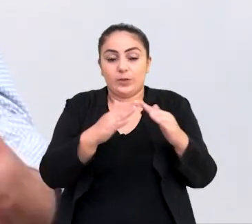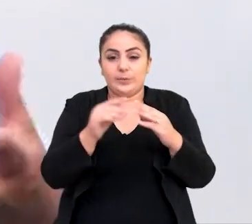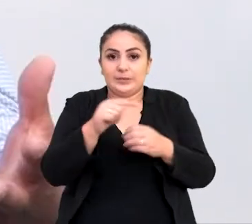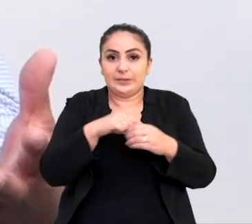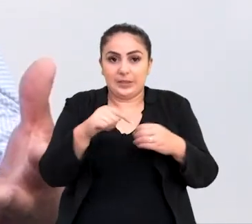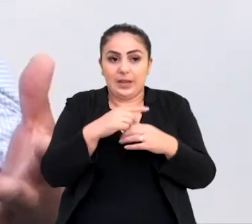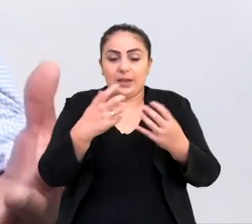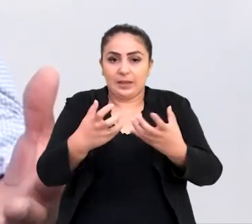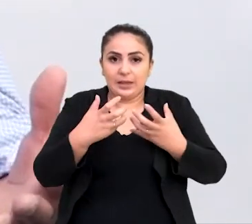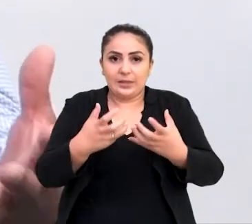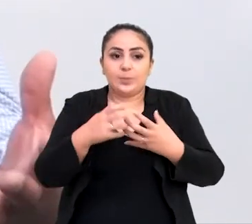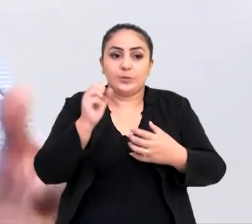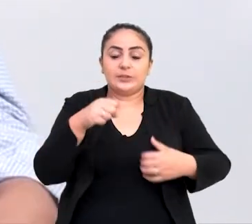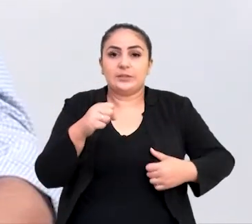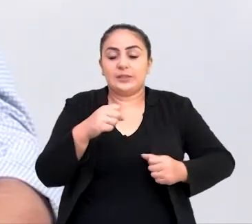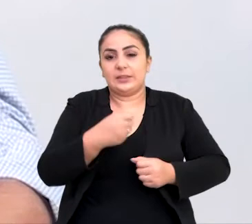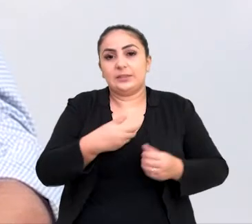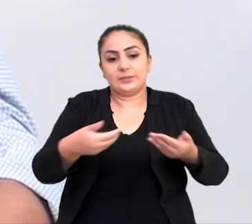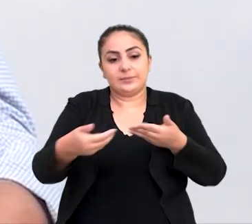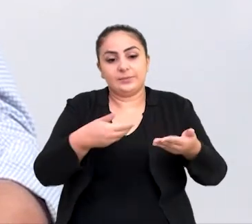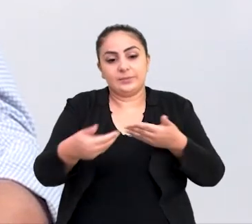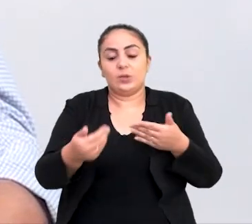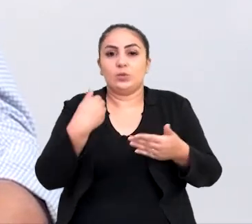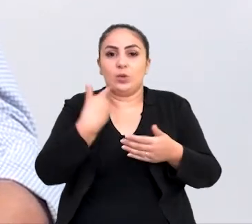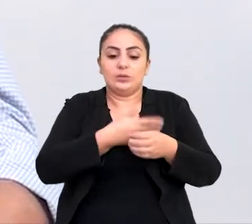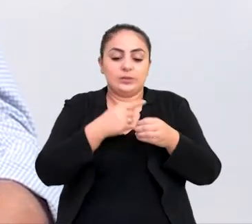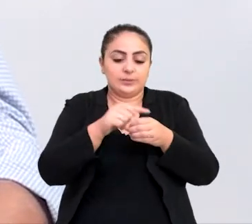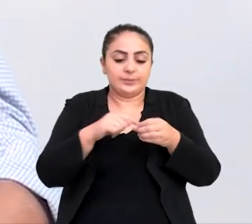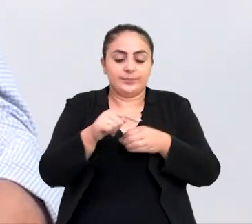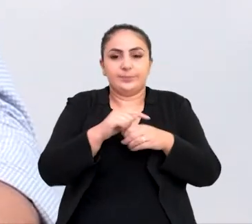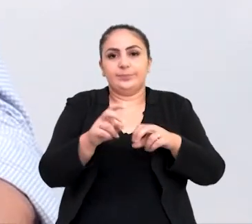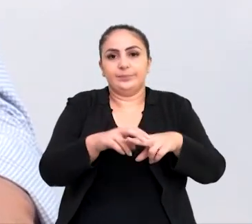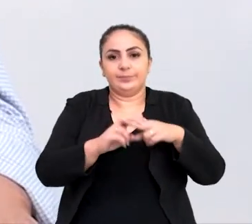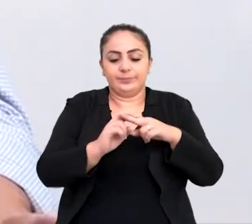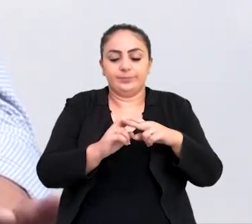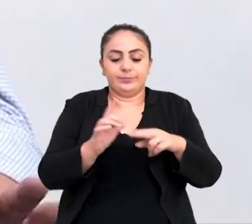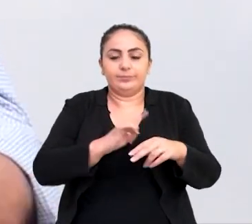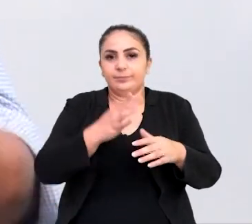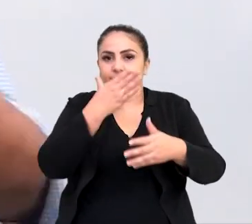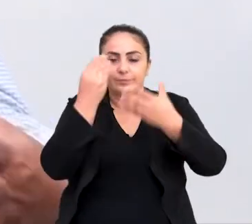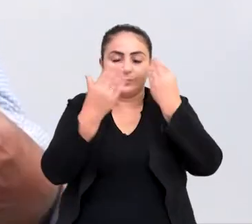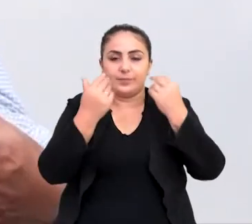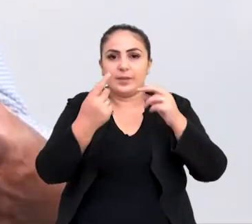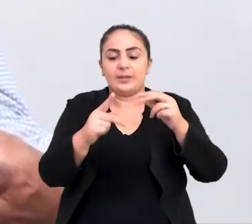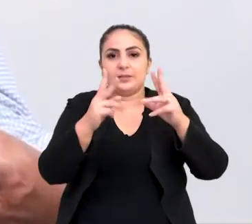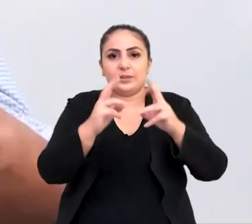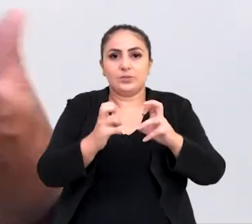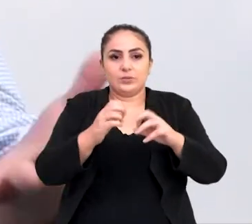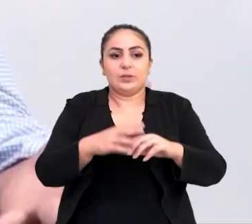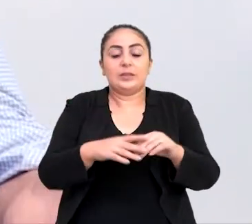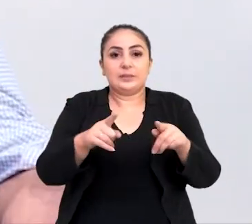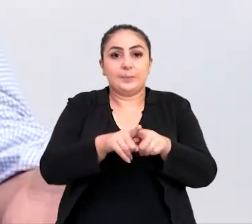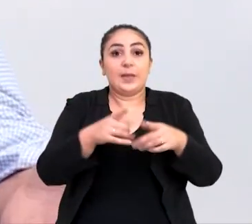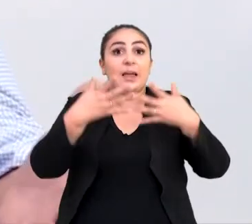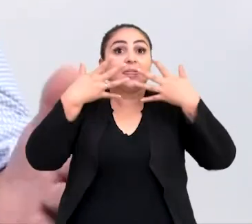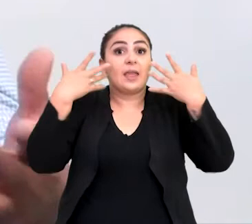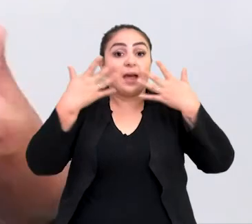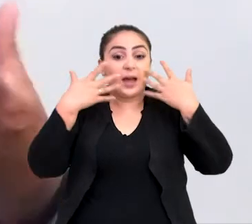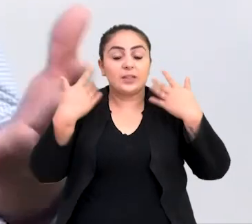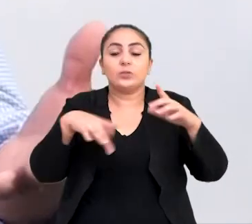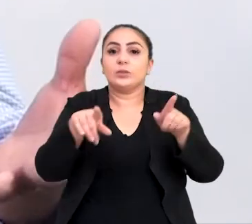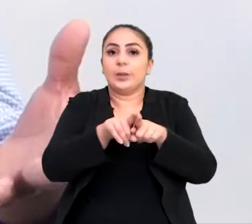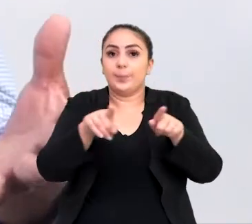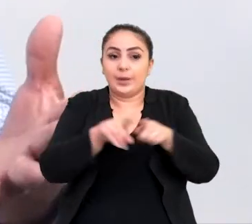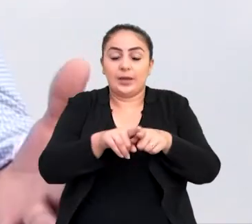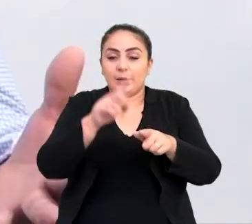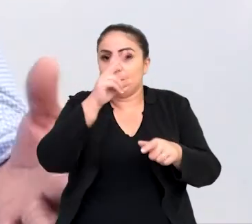cidade, que queremos esses benefícios para a nossa cidade. Então, está muito esquecida essa parte aí, os teatros também,